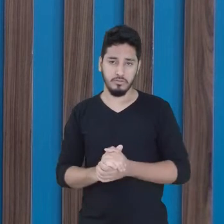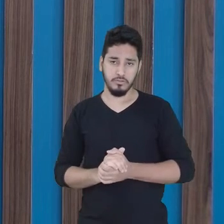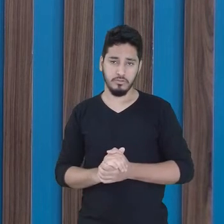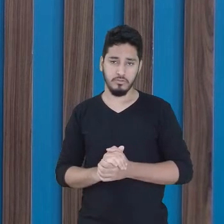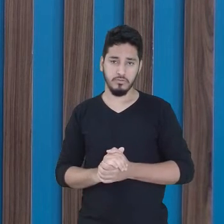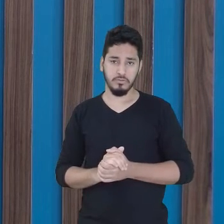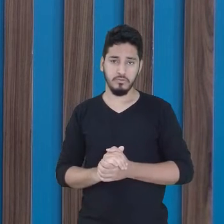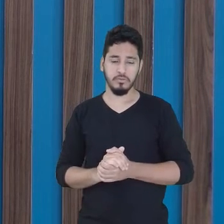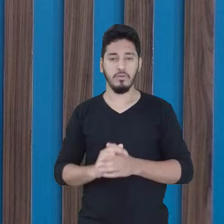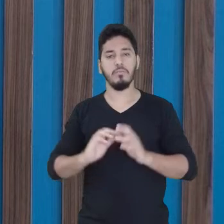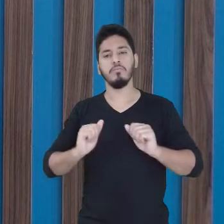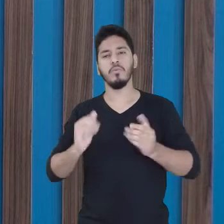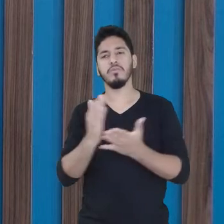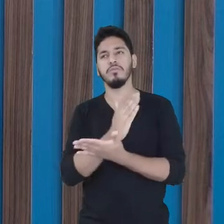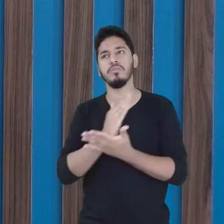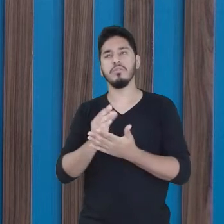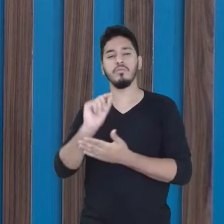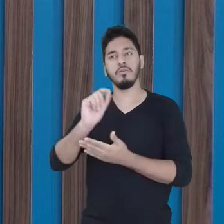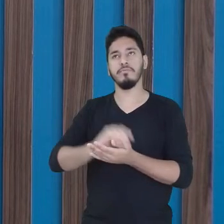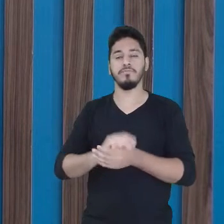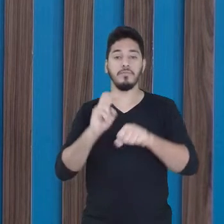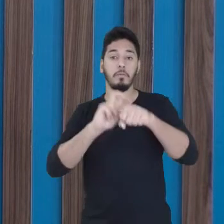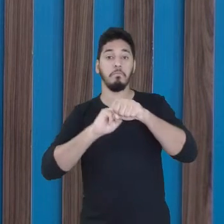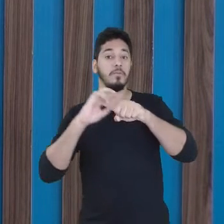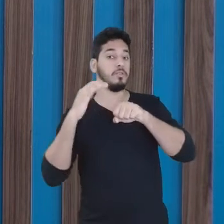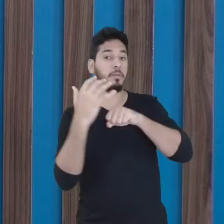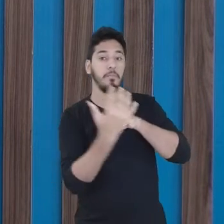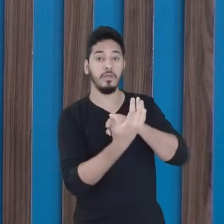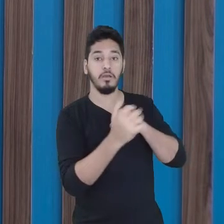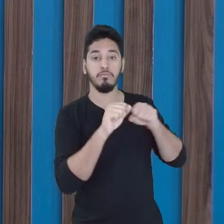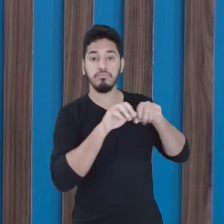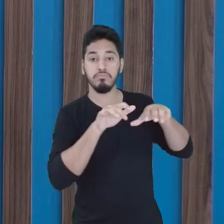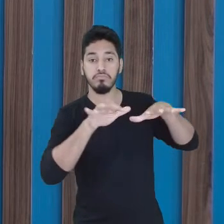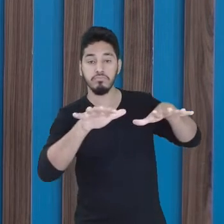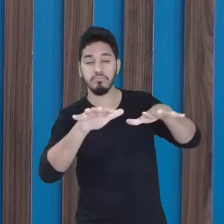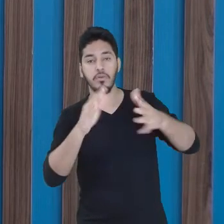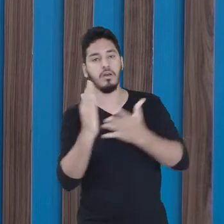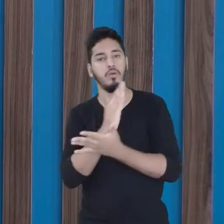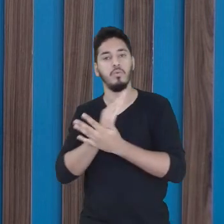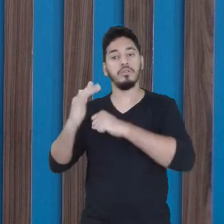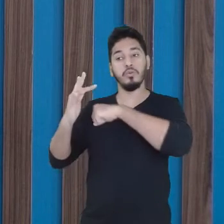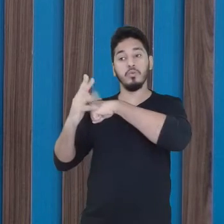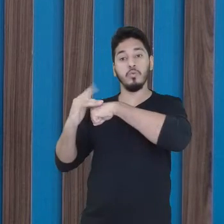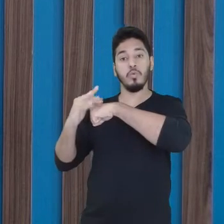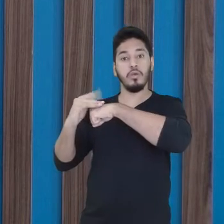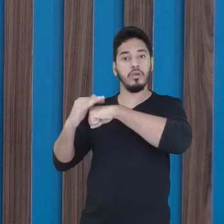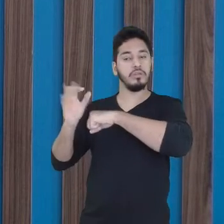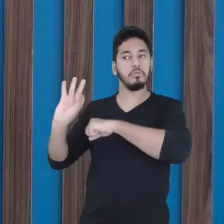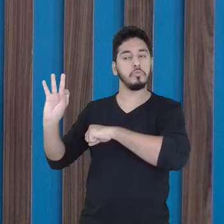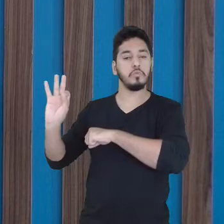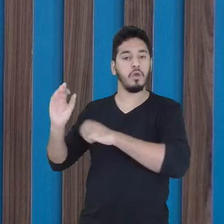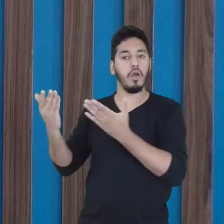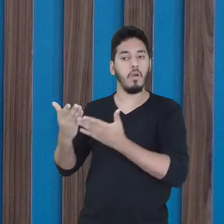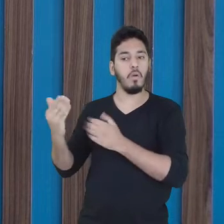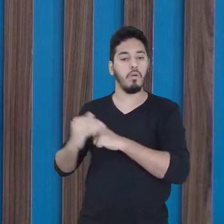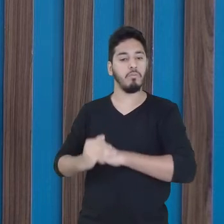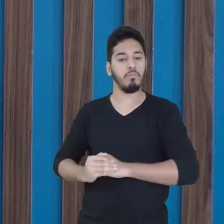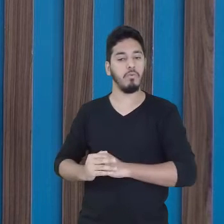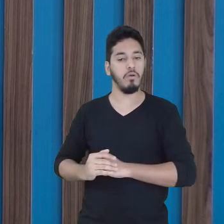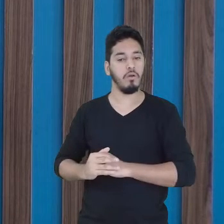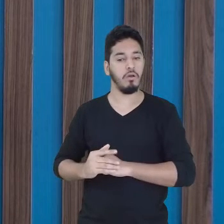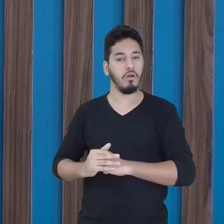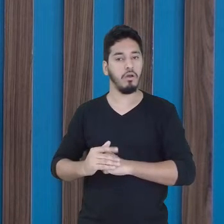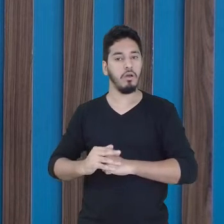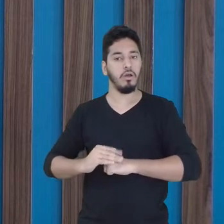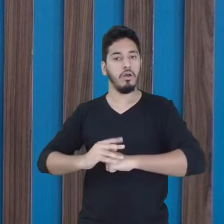ver aí um reflexo, pode ser uma pandemia, né? Algumas doenças que não existiam e começam, né, a surgir dentro da